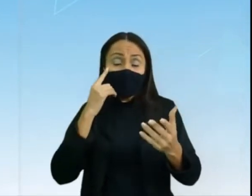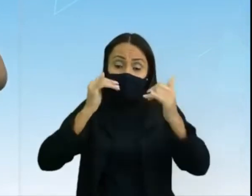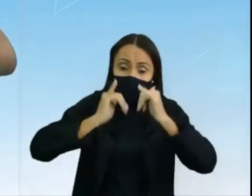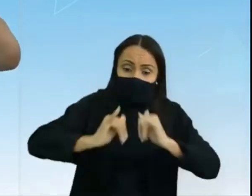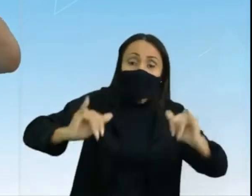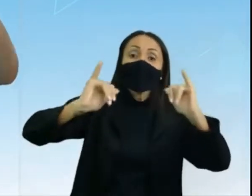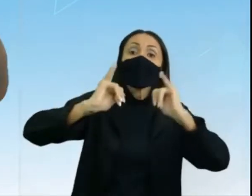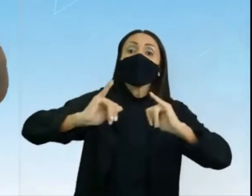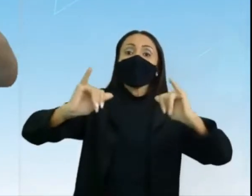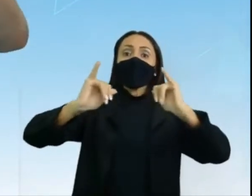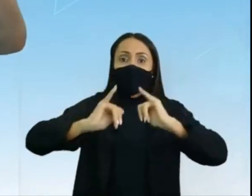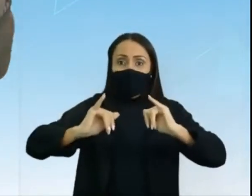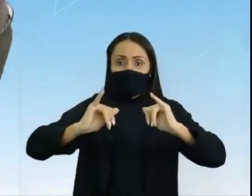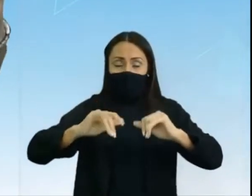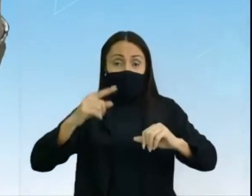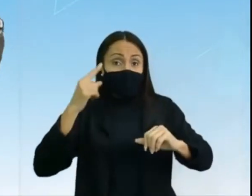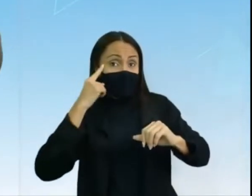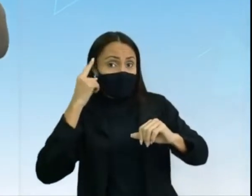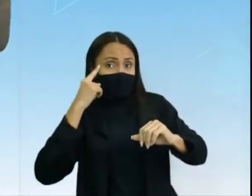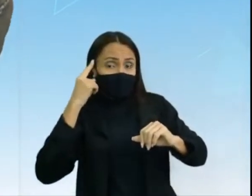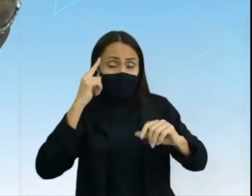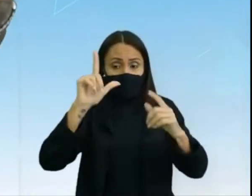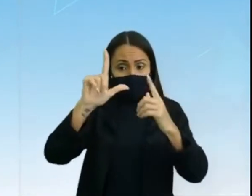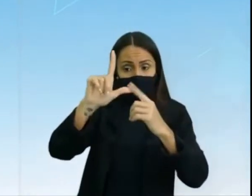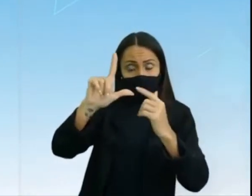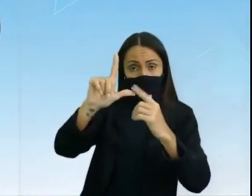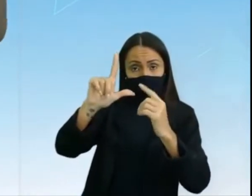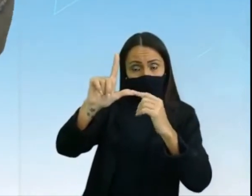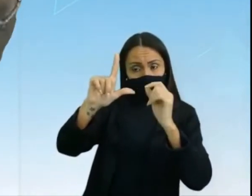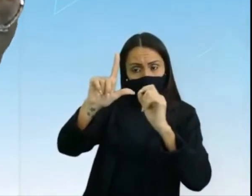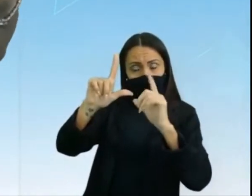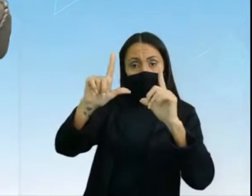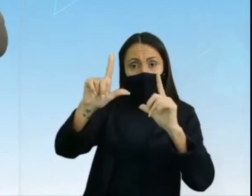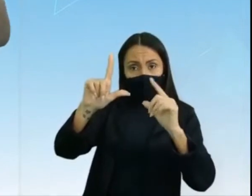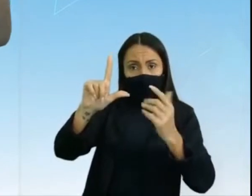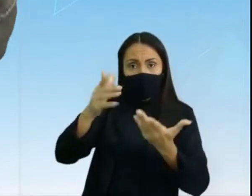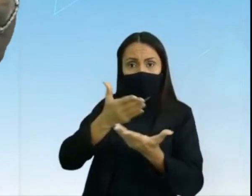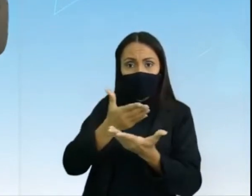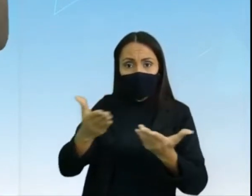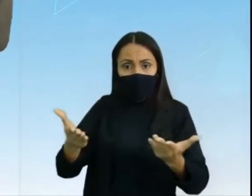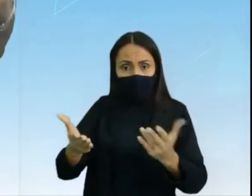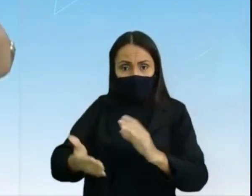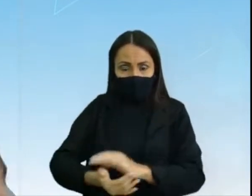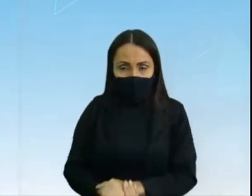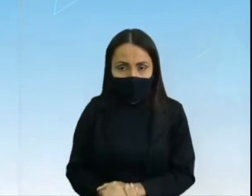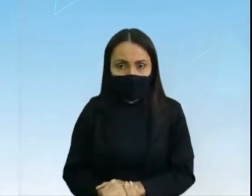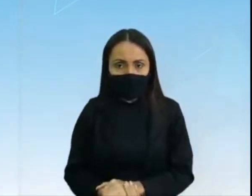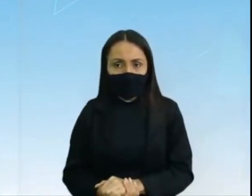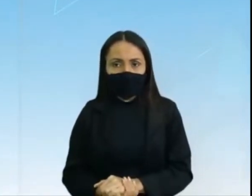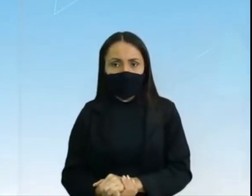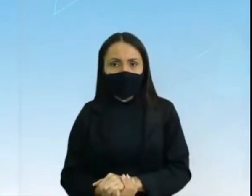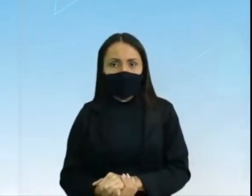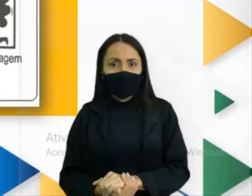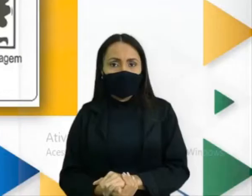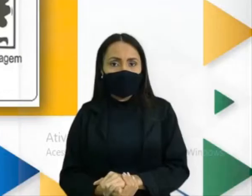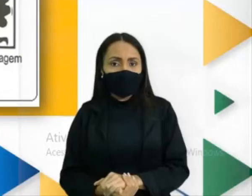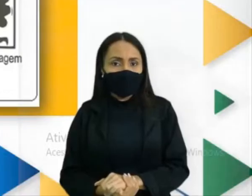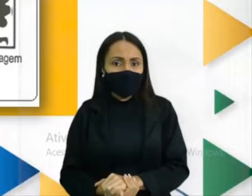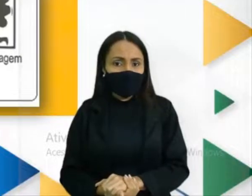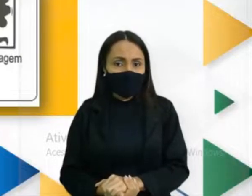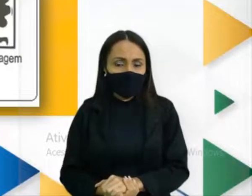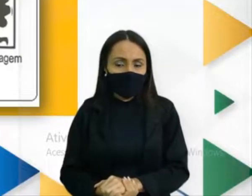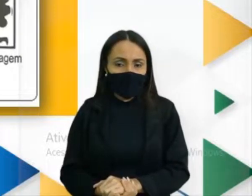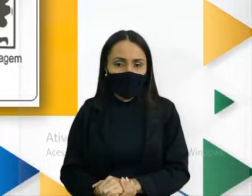campanha, observem a letra, a fonte de uma campanha, de um cartaz, etc. Olhem aqui